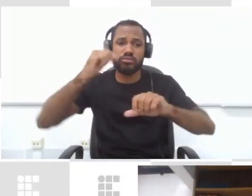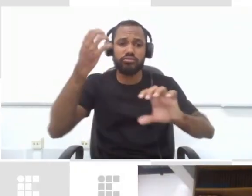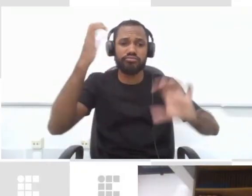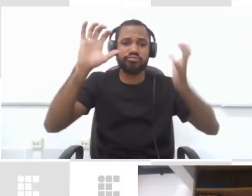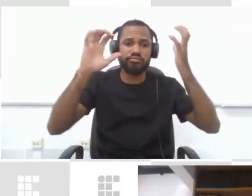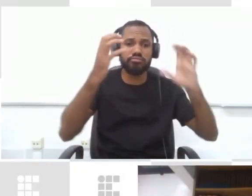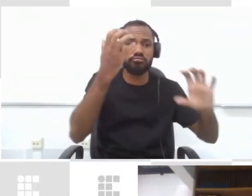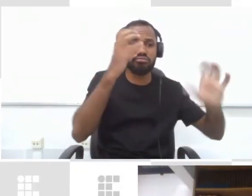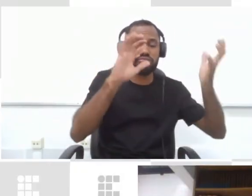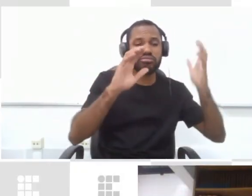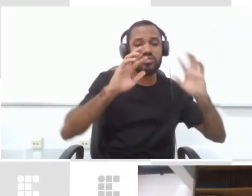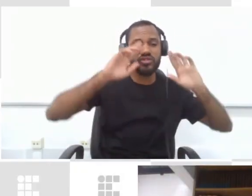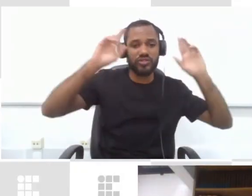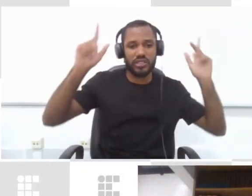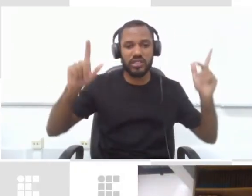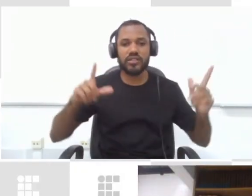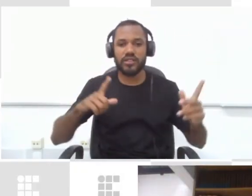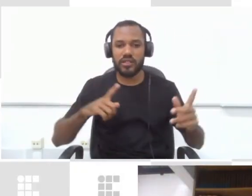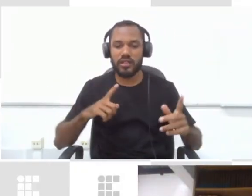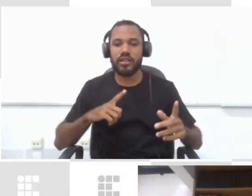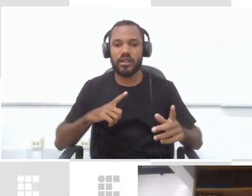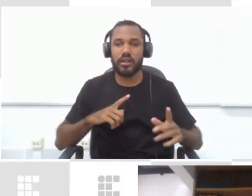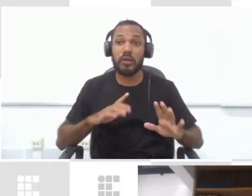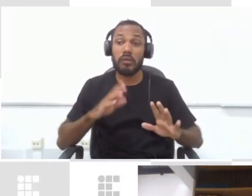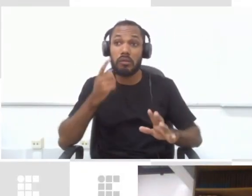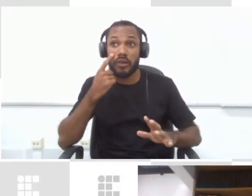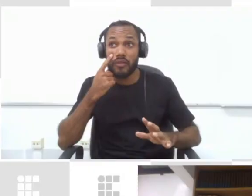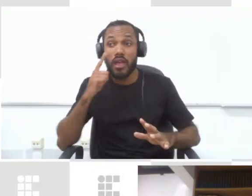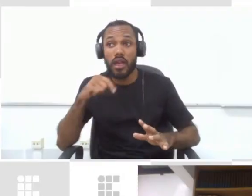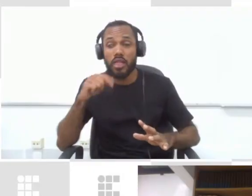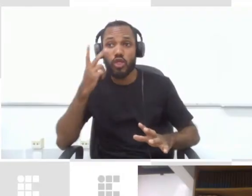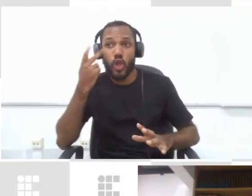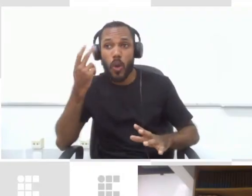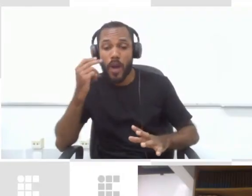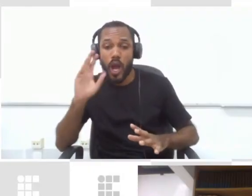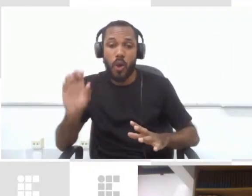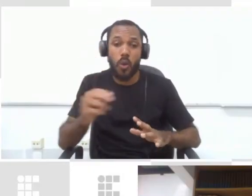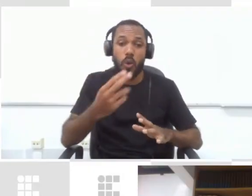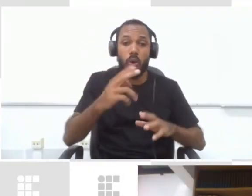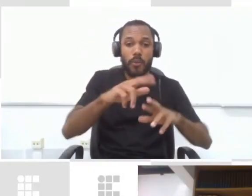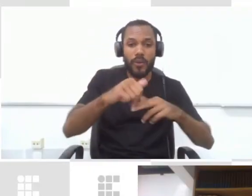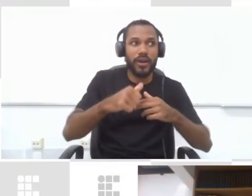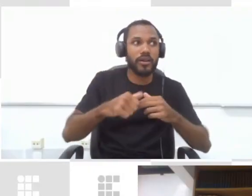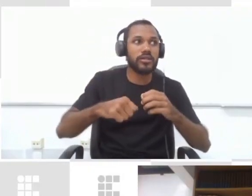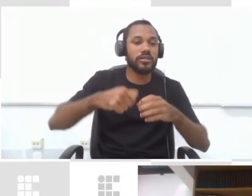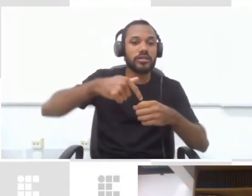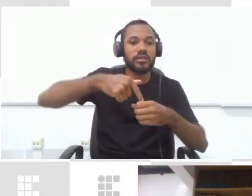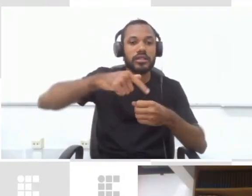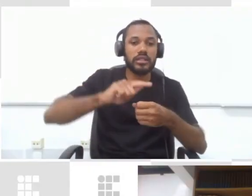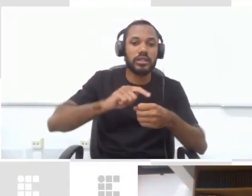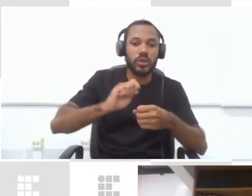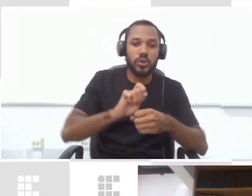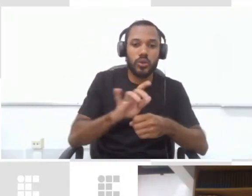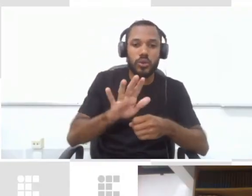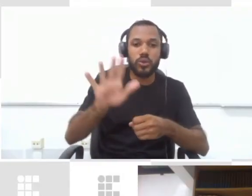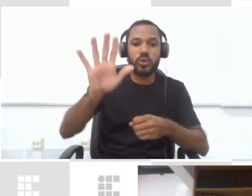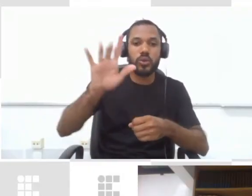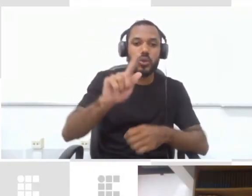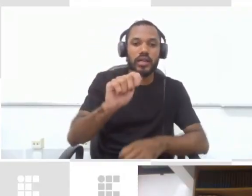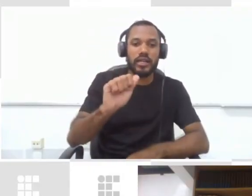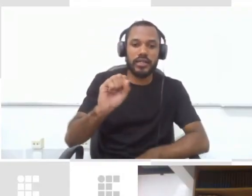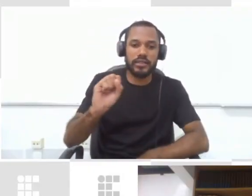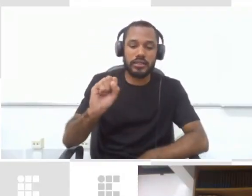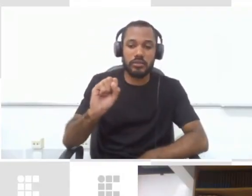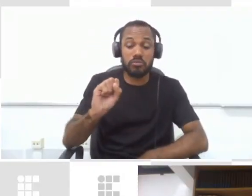aquecimento global por causa dos gases de efeito estufa. Essa é uma questão que está em aberto, mas ela é muito efervescente, vamos dizer assim, né? Há